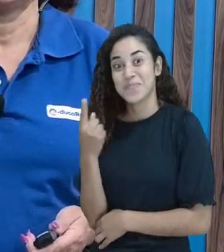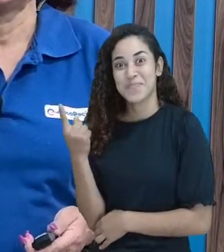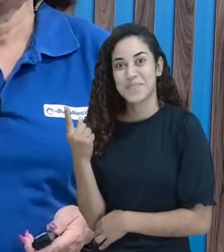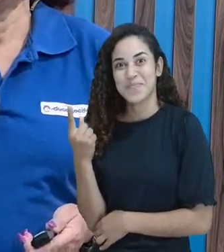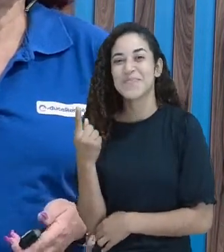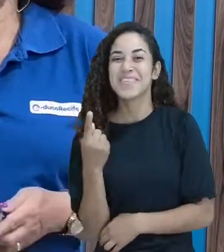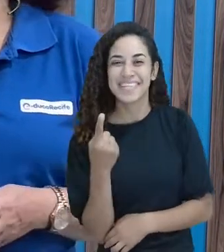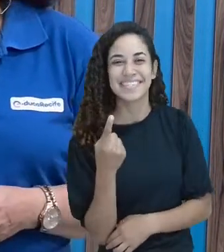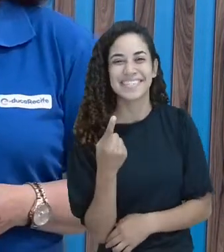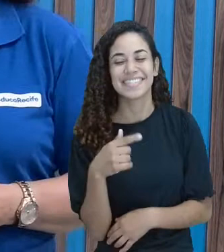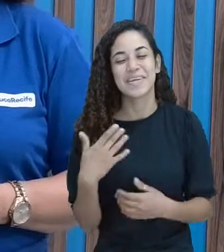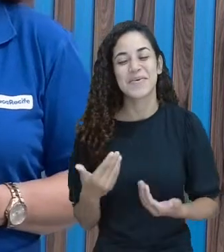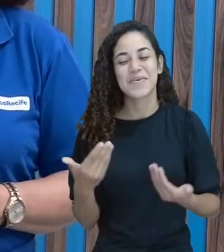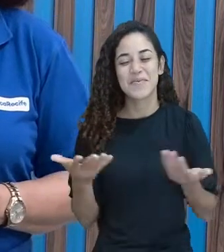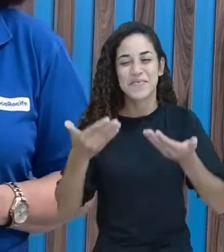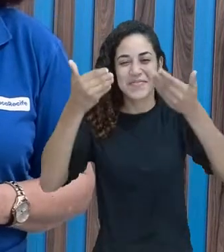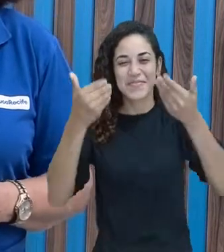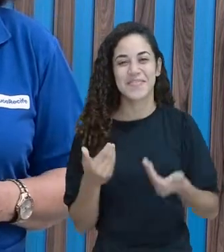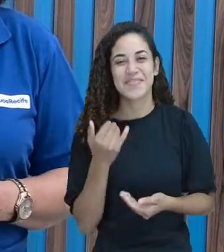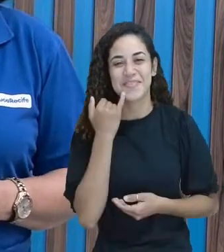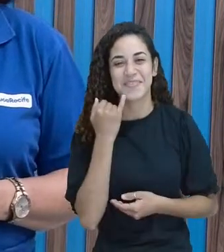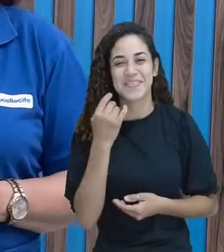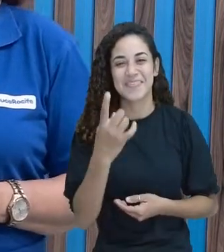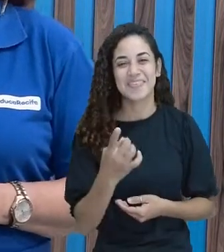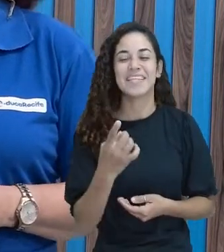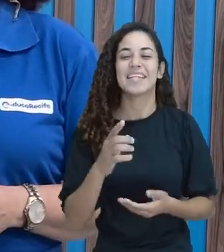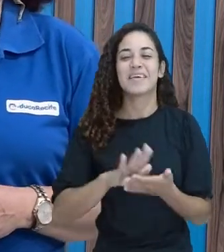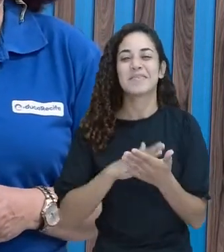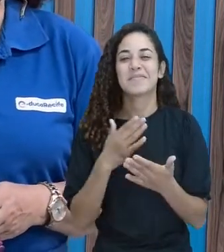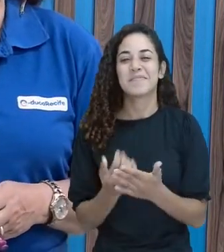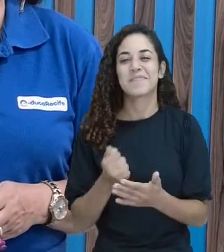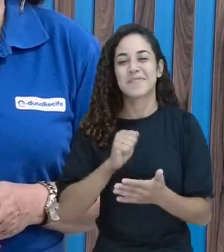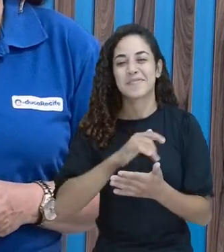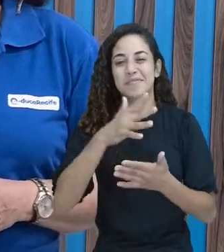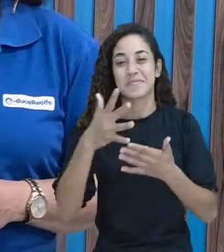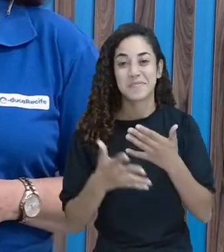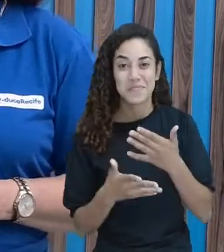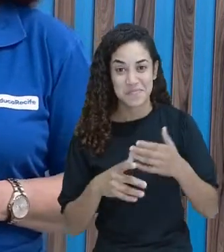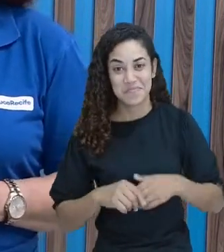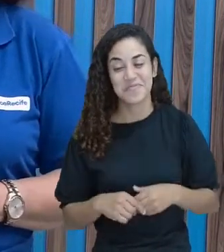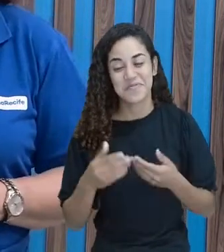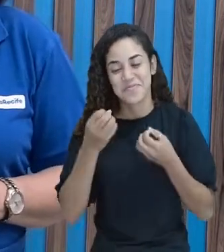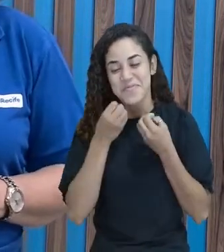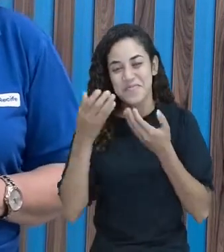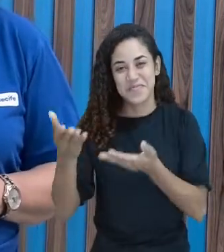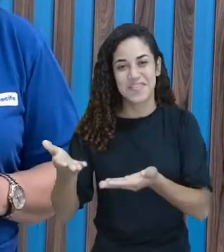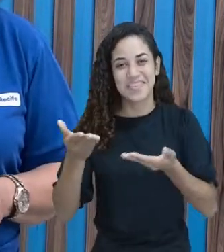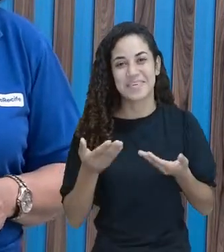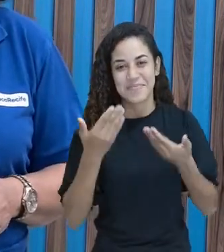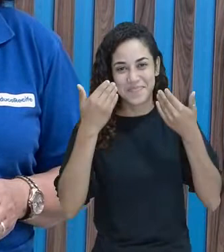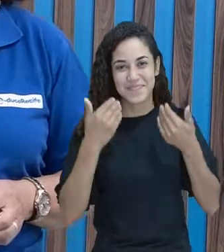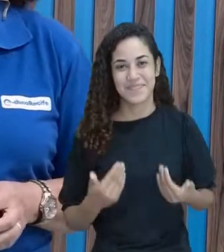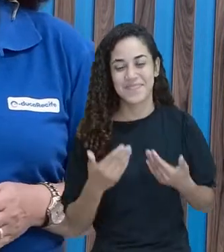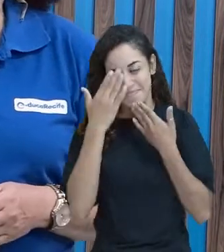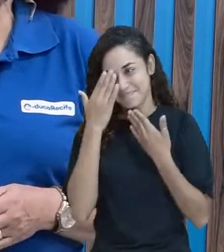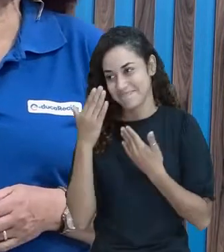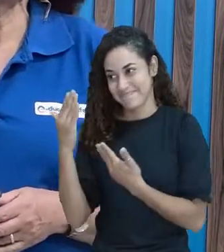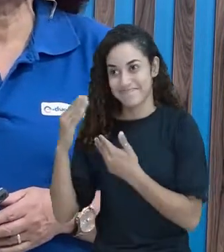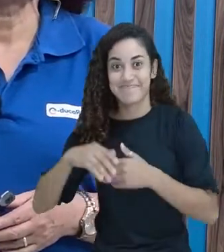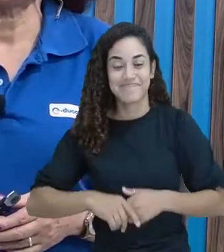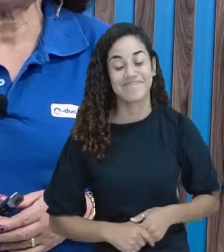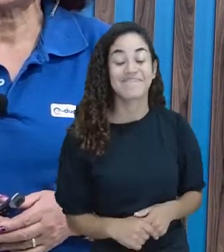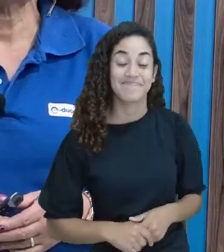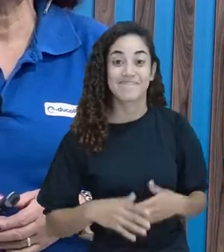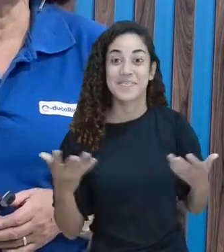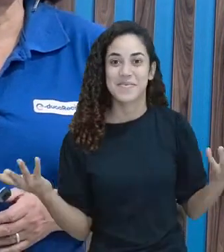esse. E temos Ingrid para fazer aí a nossa tradução em Libras. Seja bem-vinda, Ingrid. Gente, nós